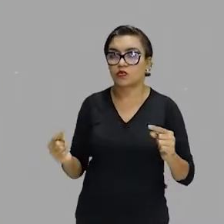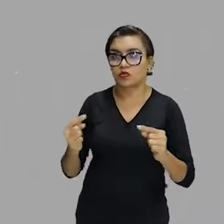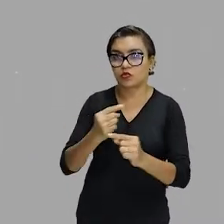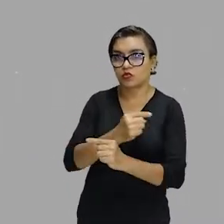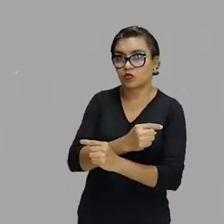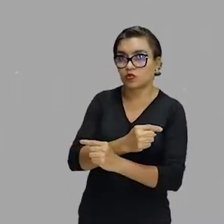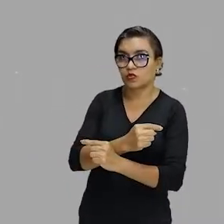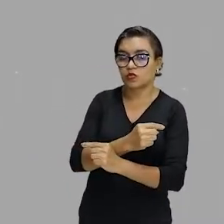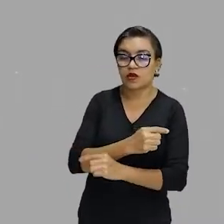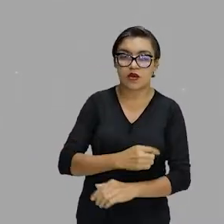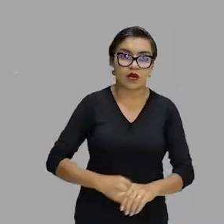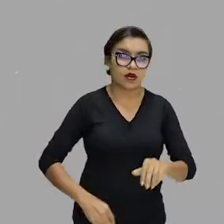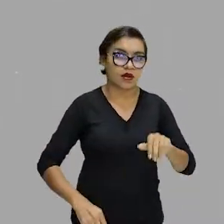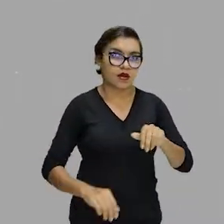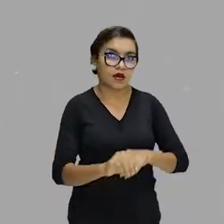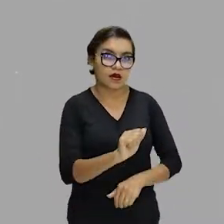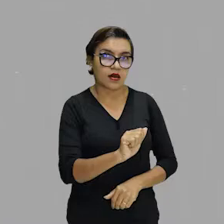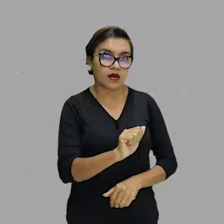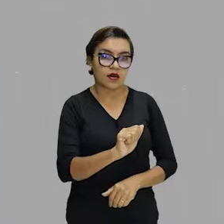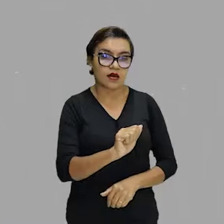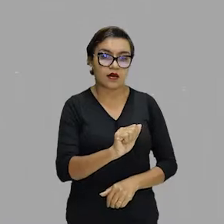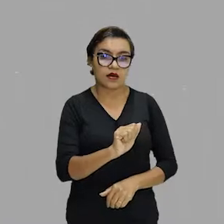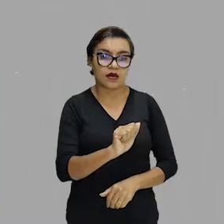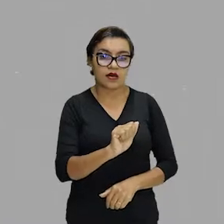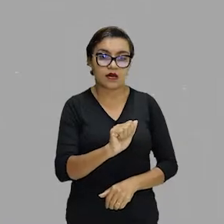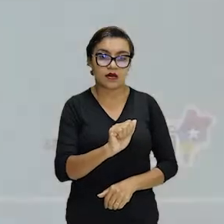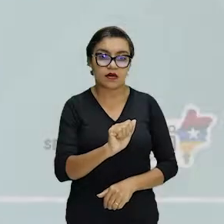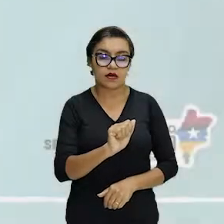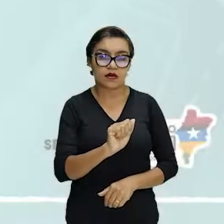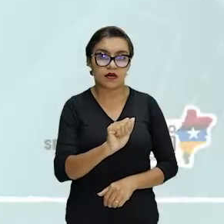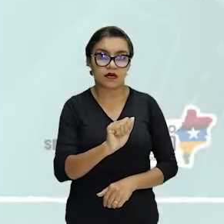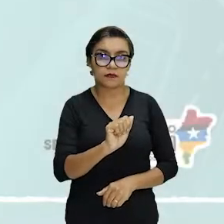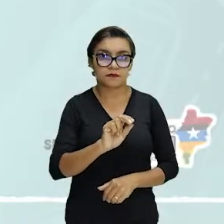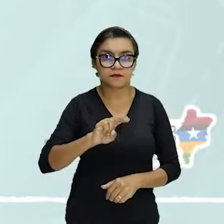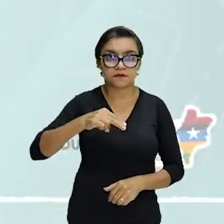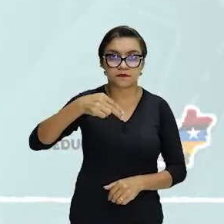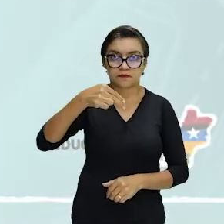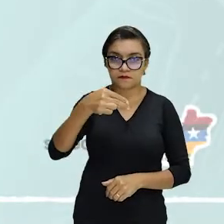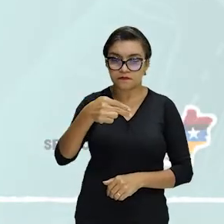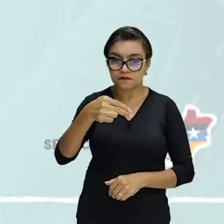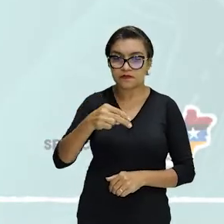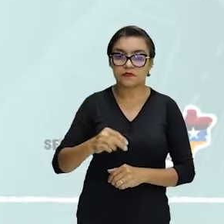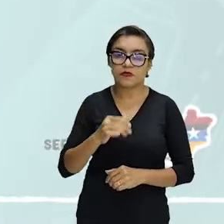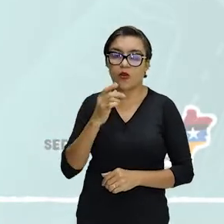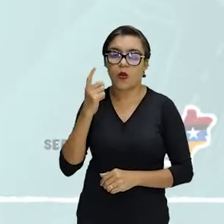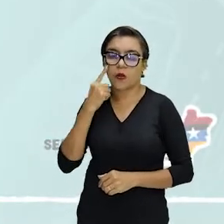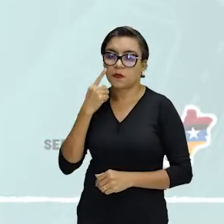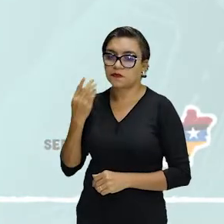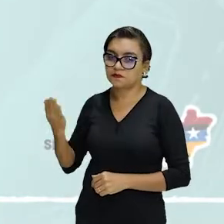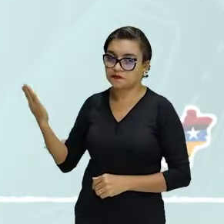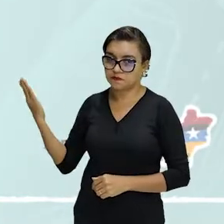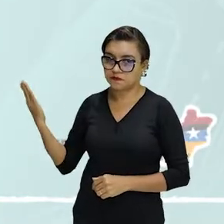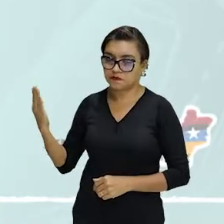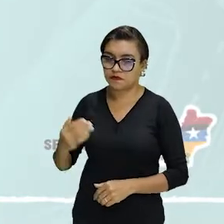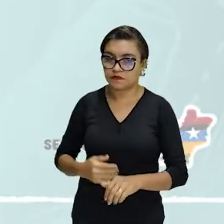inverso de A elevado a n. Vamos escrever isso? Olha só como ficou a escrita, a representação matemática. A elevado a